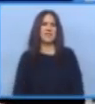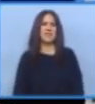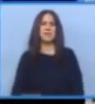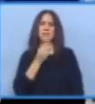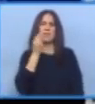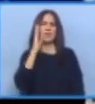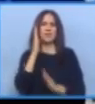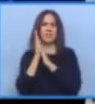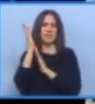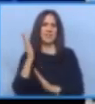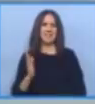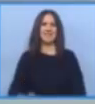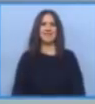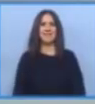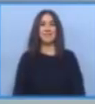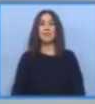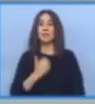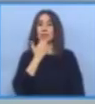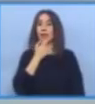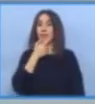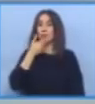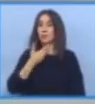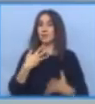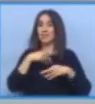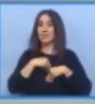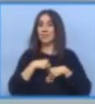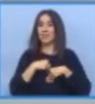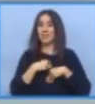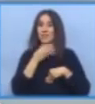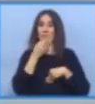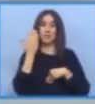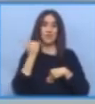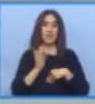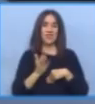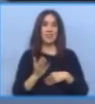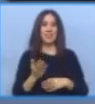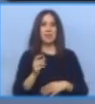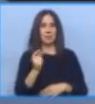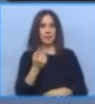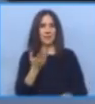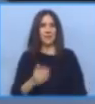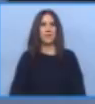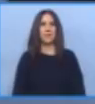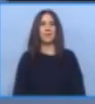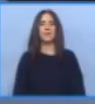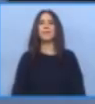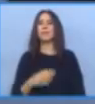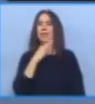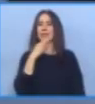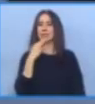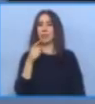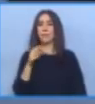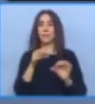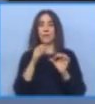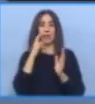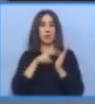melhor. Sobretudo para quem o experimenta, não é? Pois, claro. Como também falámos no início. Rapidamente. E é engraçado também nesta leitura, está